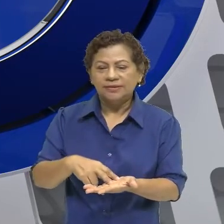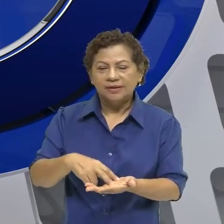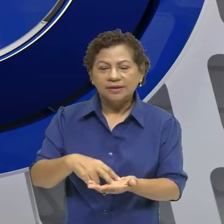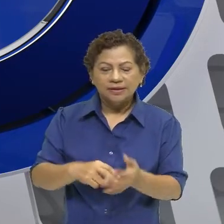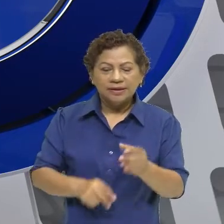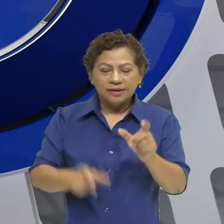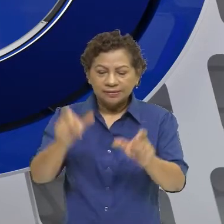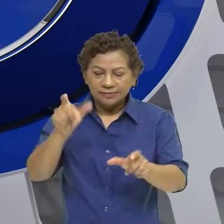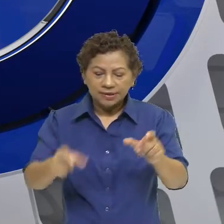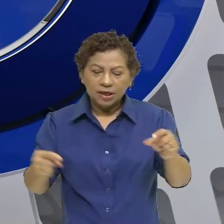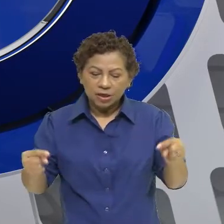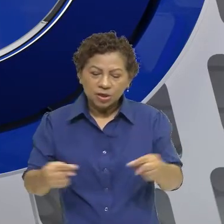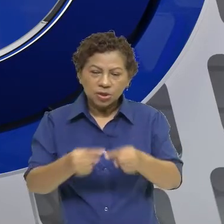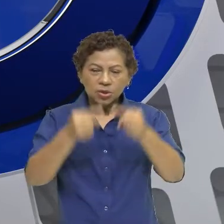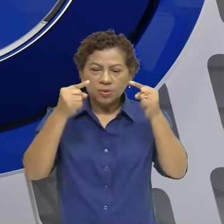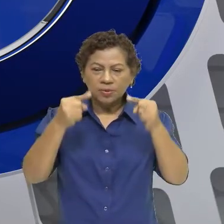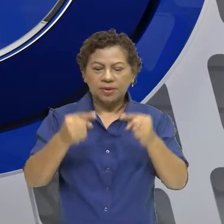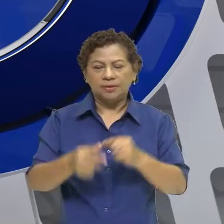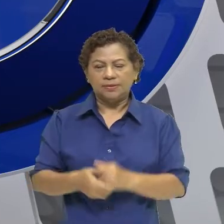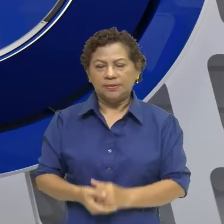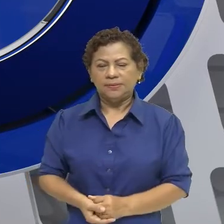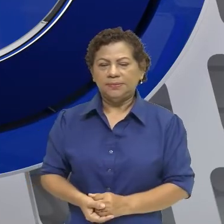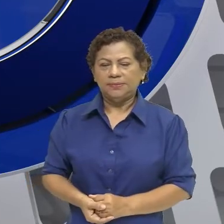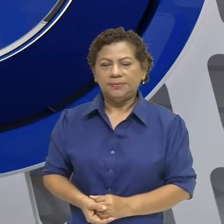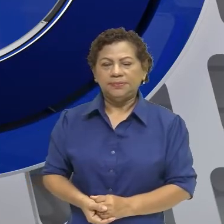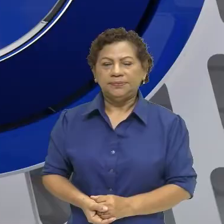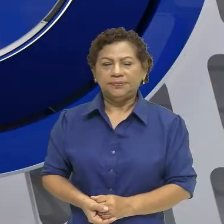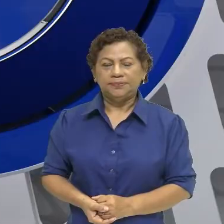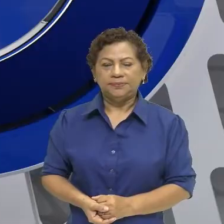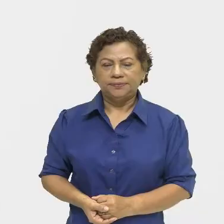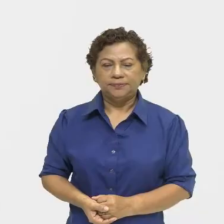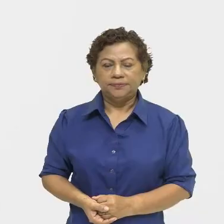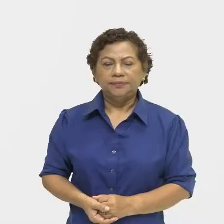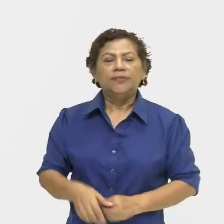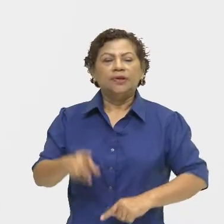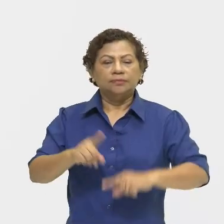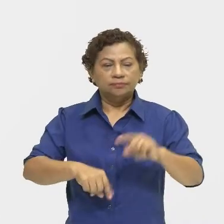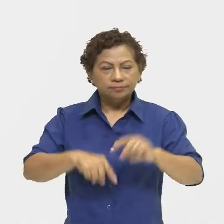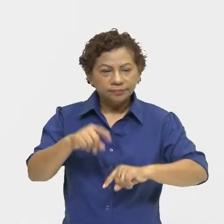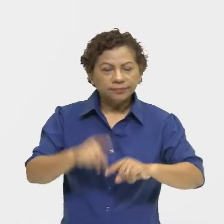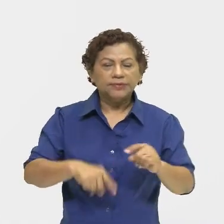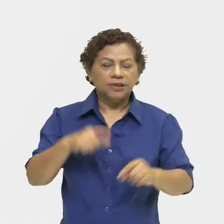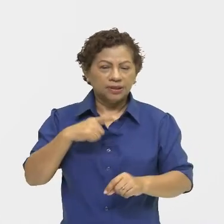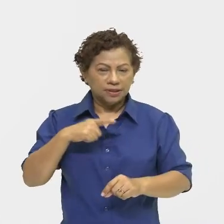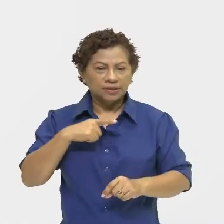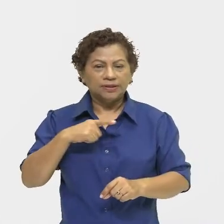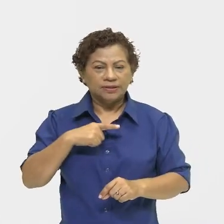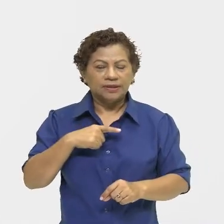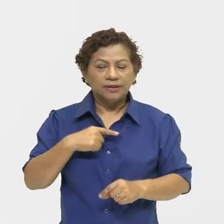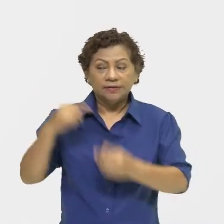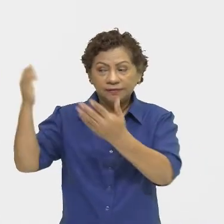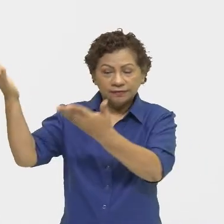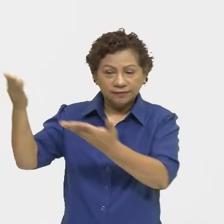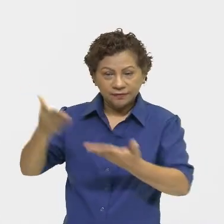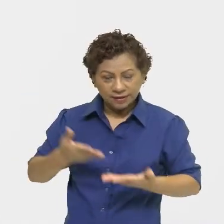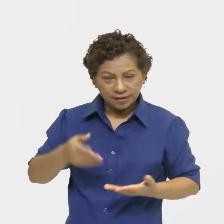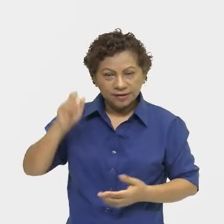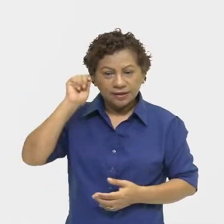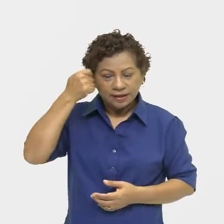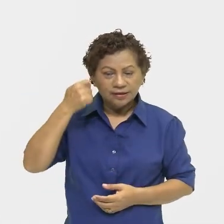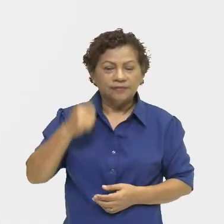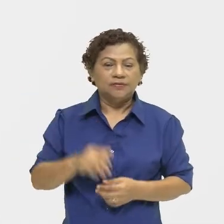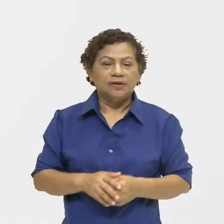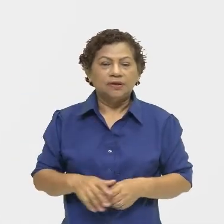sempre acompanhado ao som do berimbau. Os instrumentos de percussão trazidos da África ou adaptados